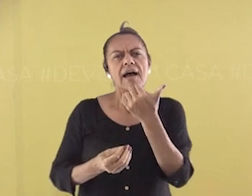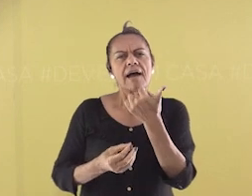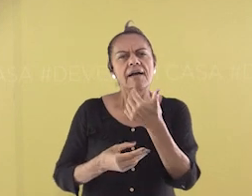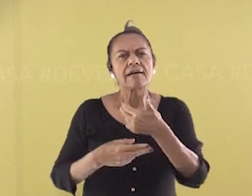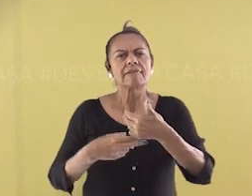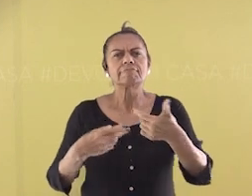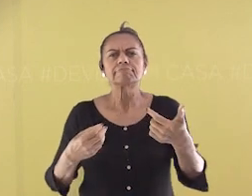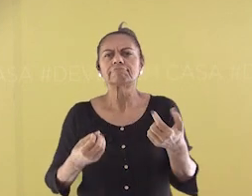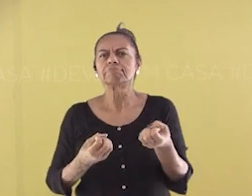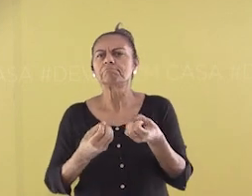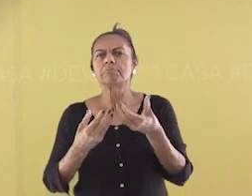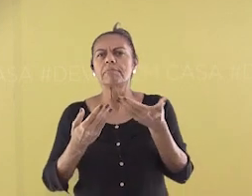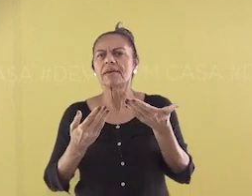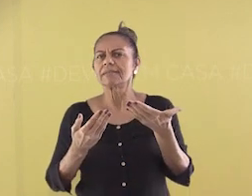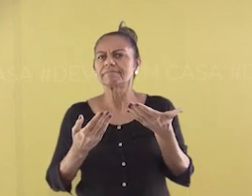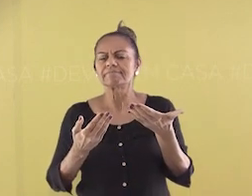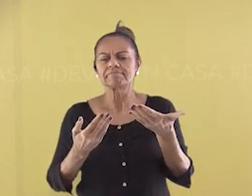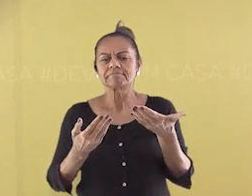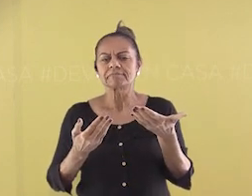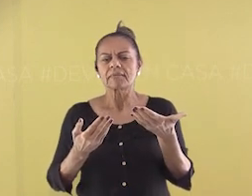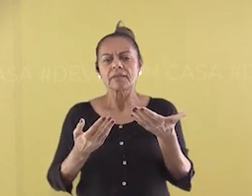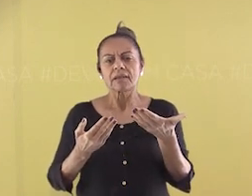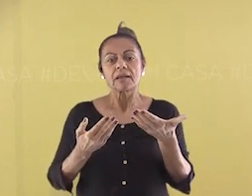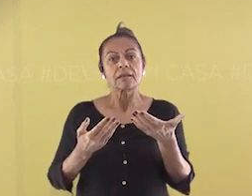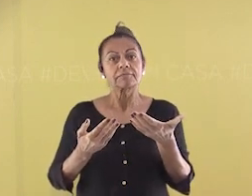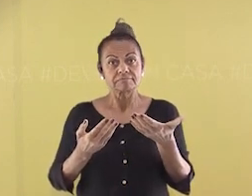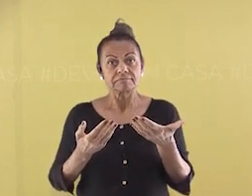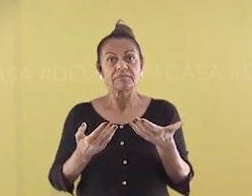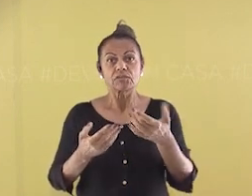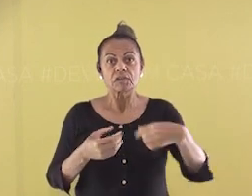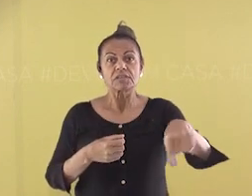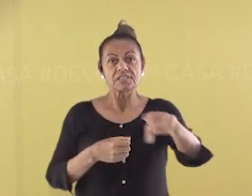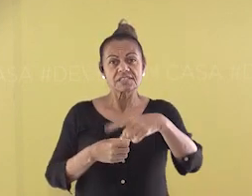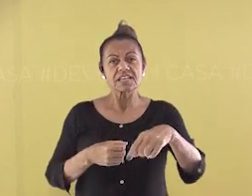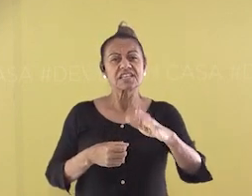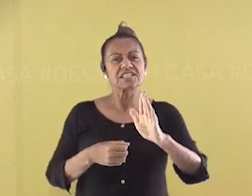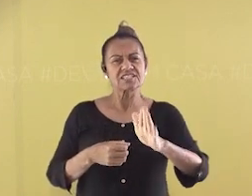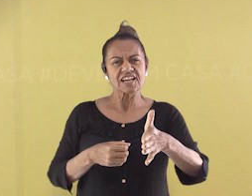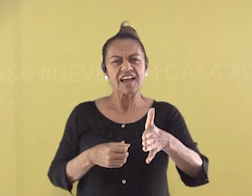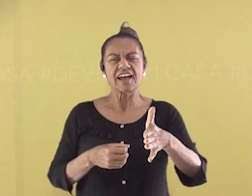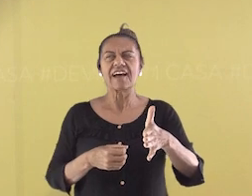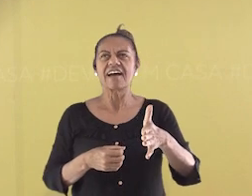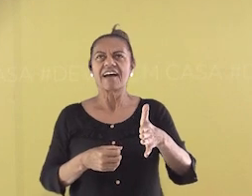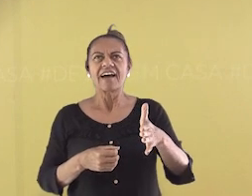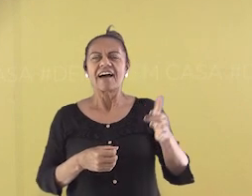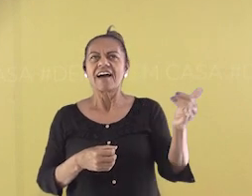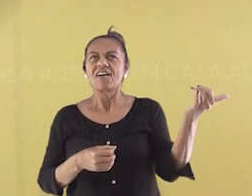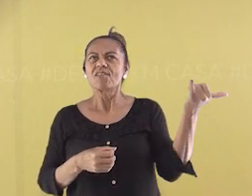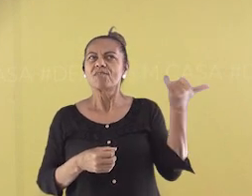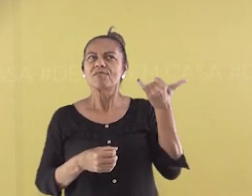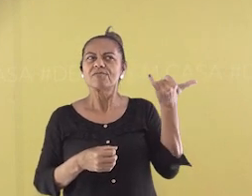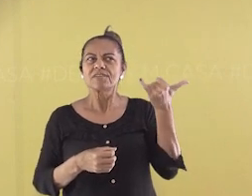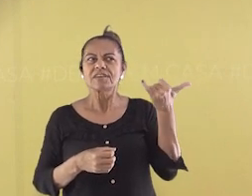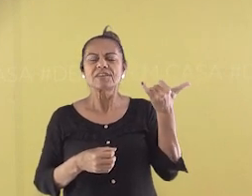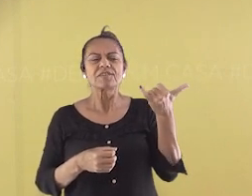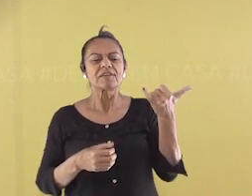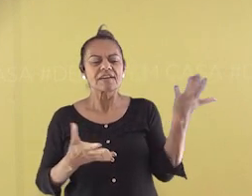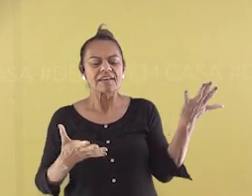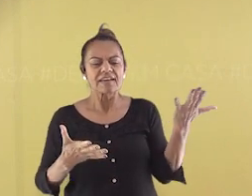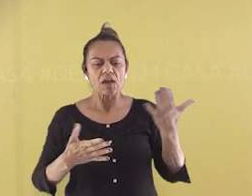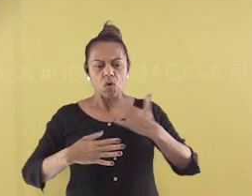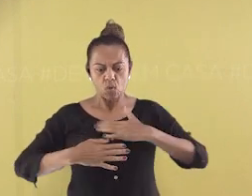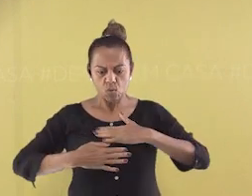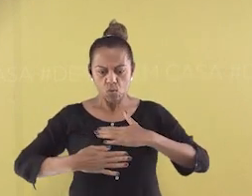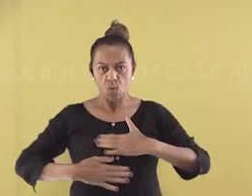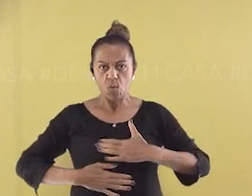com aquilo que comemos ou bebemos. Já ouviram a seguinte expressão? O corpo fala? E fala mesmo.